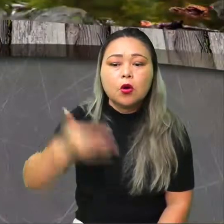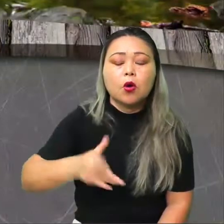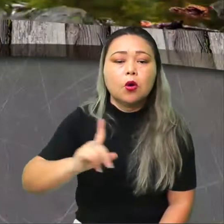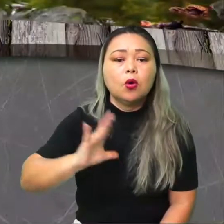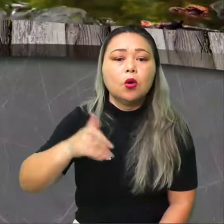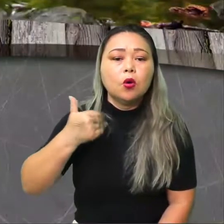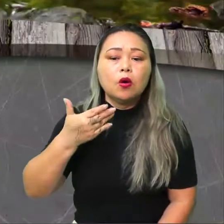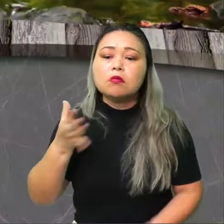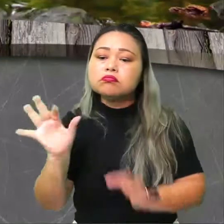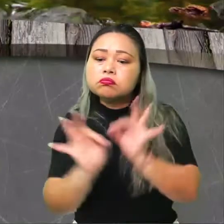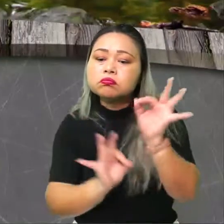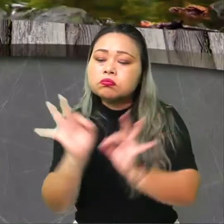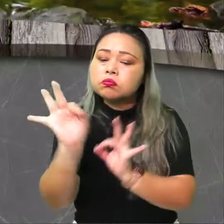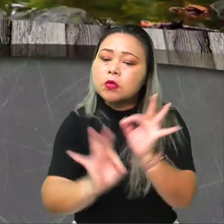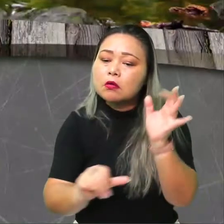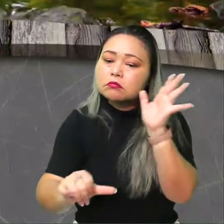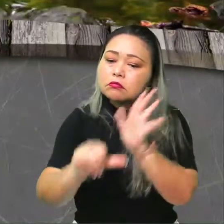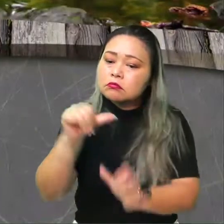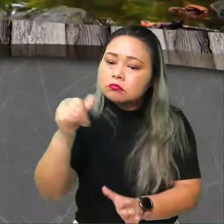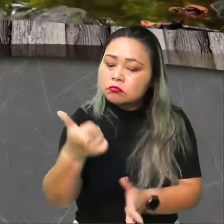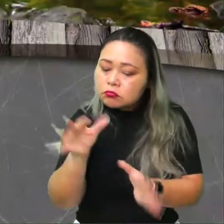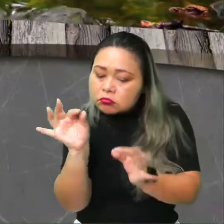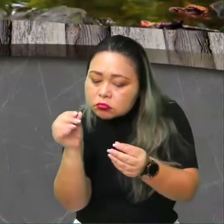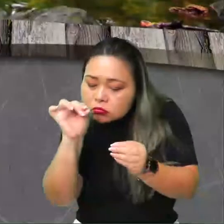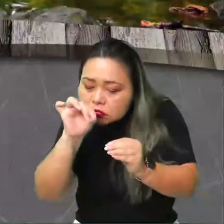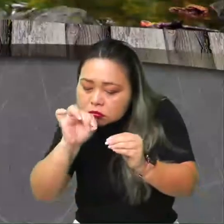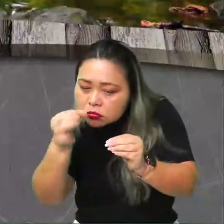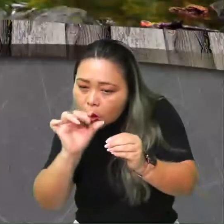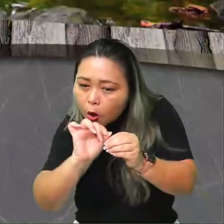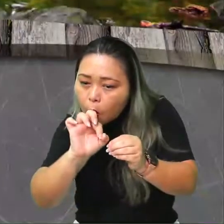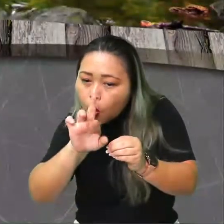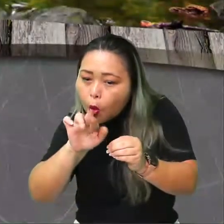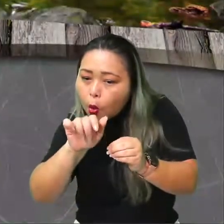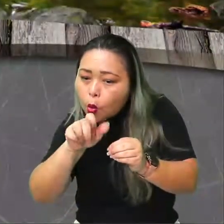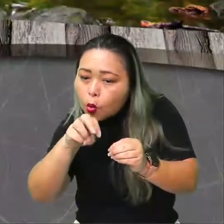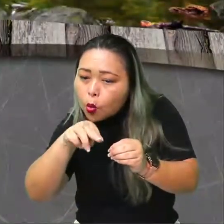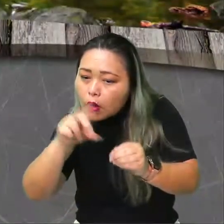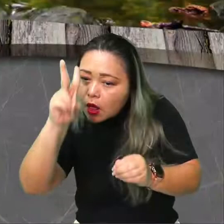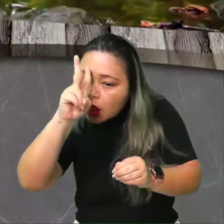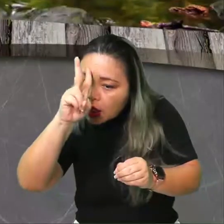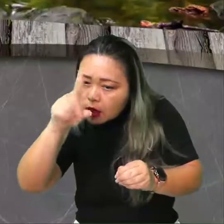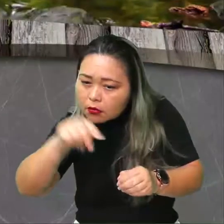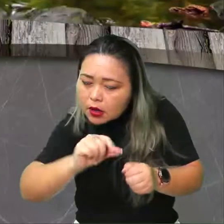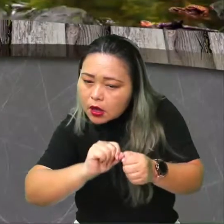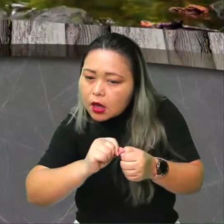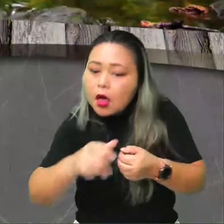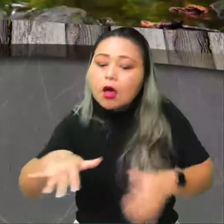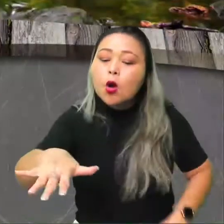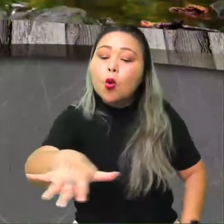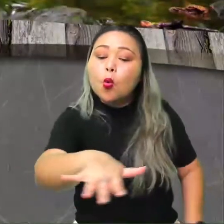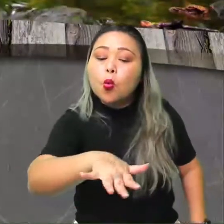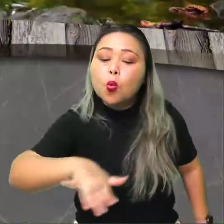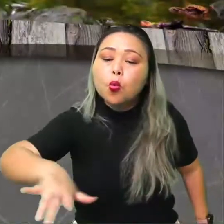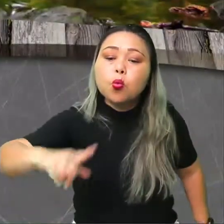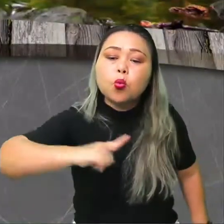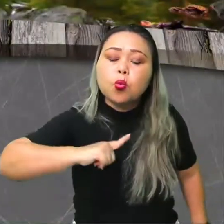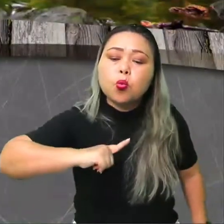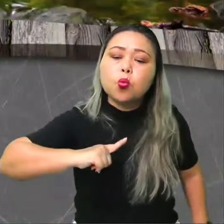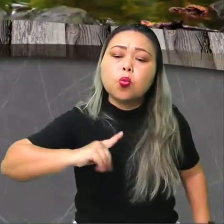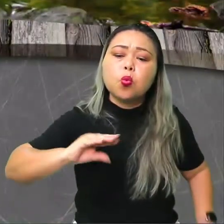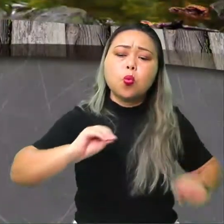situação da formação desses primeiros organismos? Lembram? Você tinha naquele ambiente